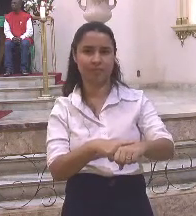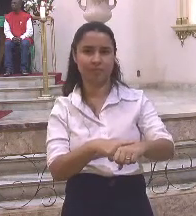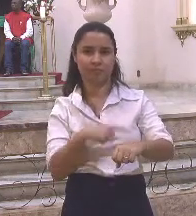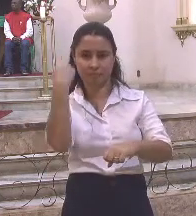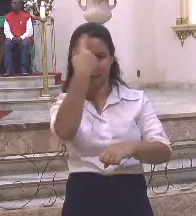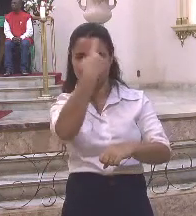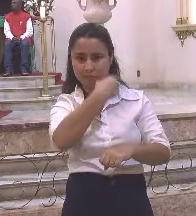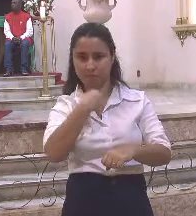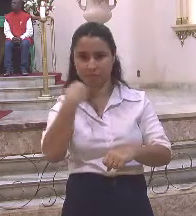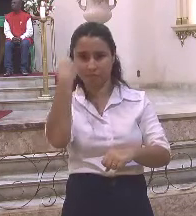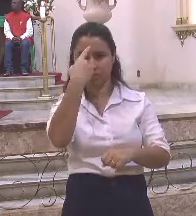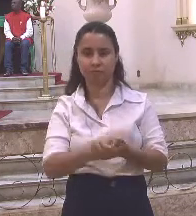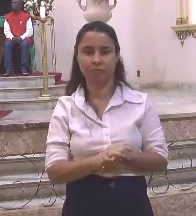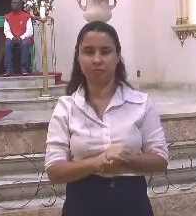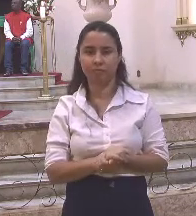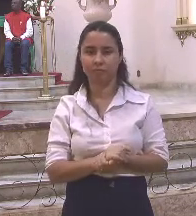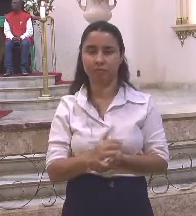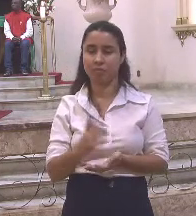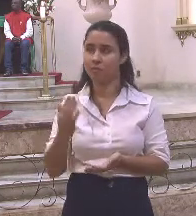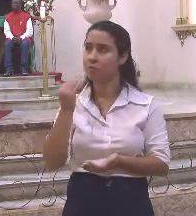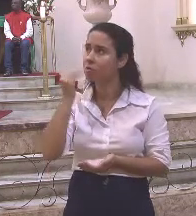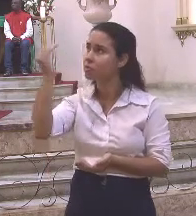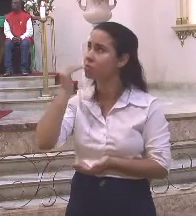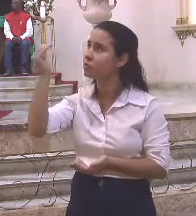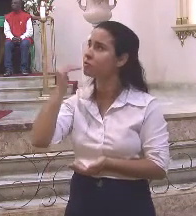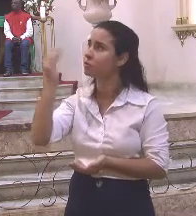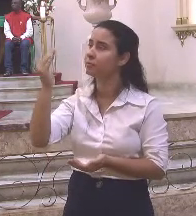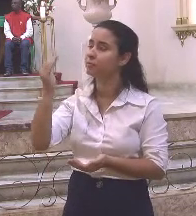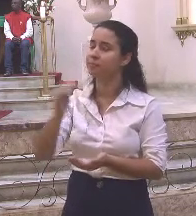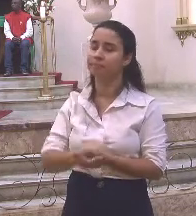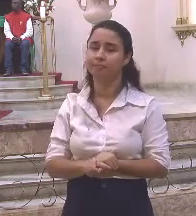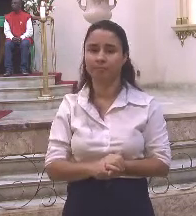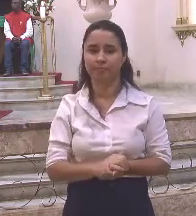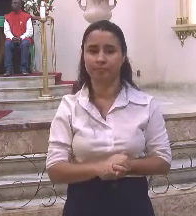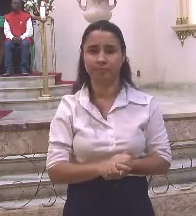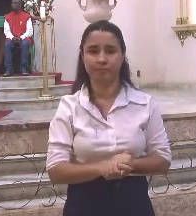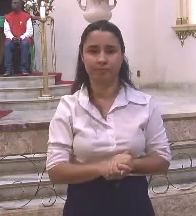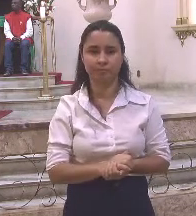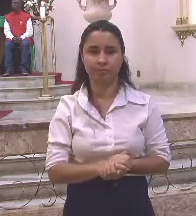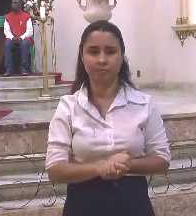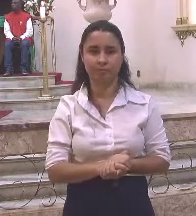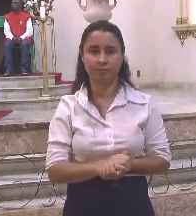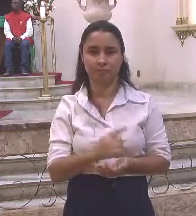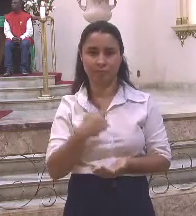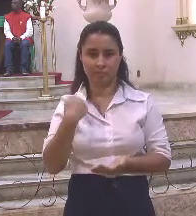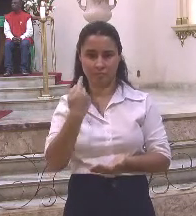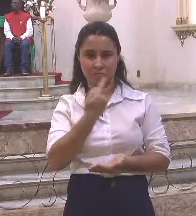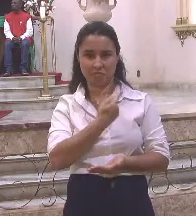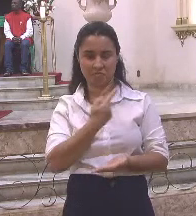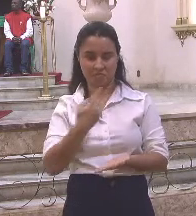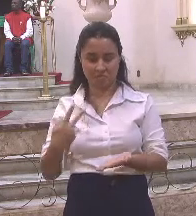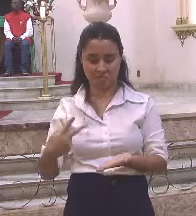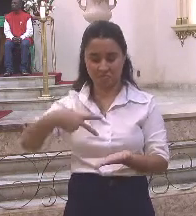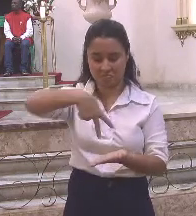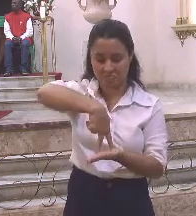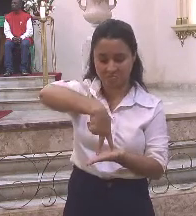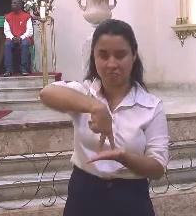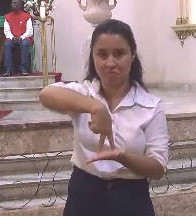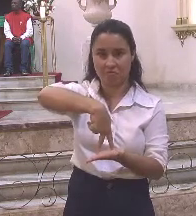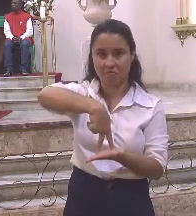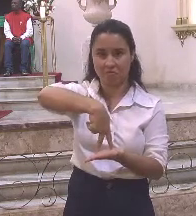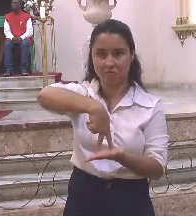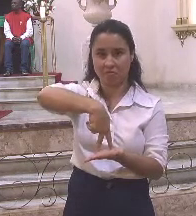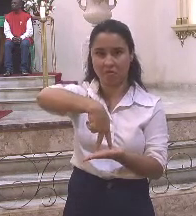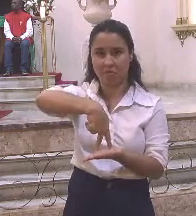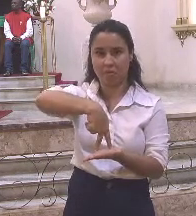Ele suplicamos. Porém, a nossa firmeza e persistência serão